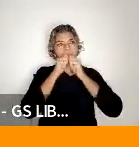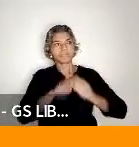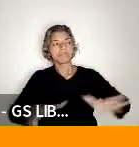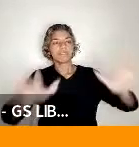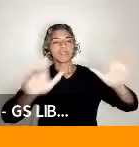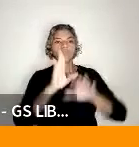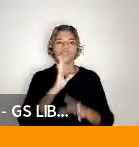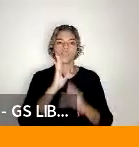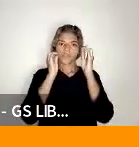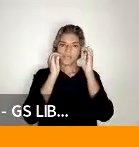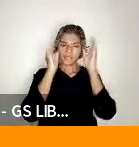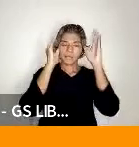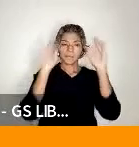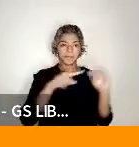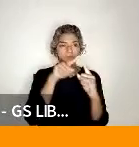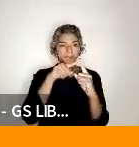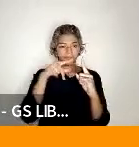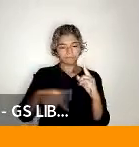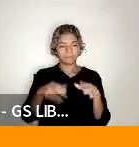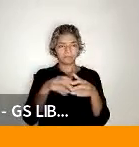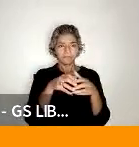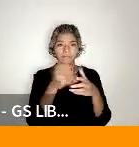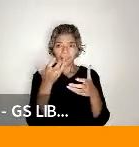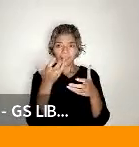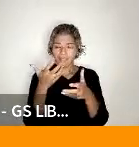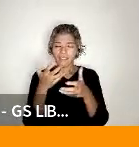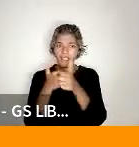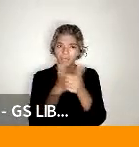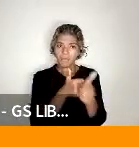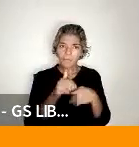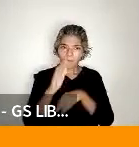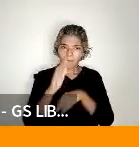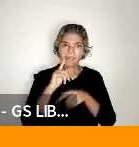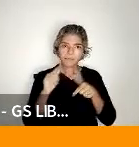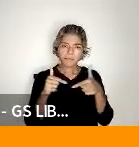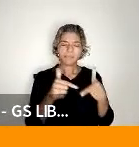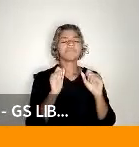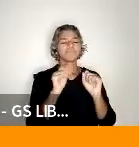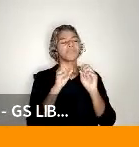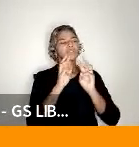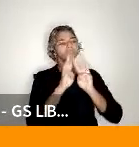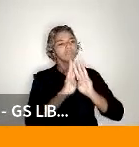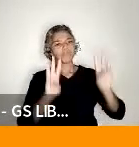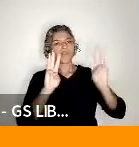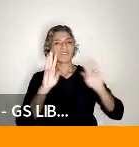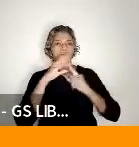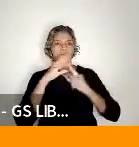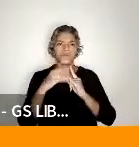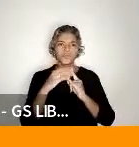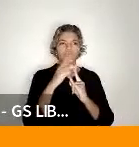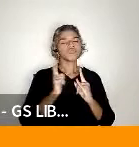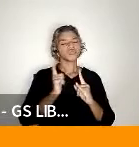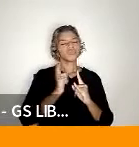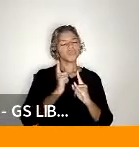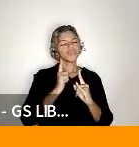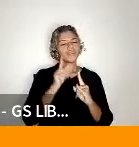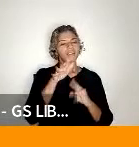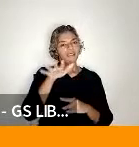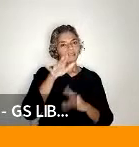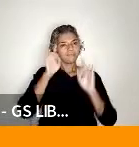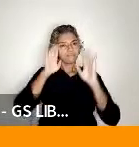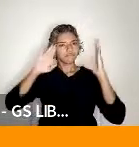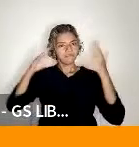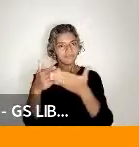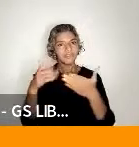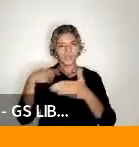nosso comitê. Quem quiser acompanhar mais sobre nossa atuação, é só acessar o portal Fiocruz e a gente tem uma página específica com toda a nossa